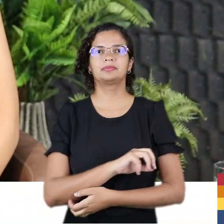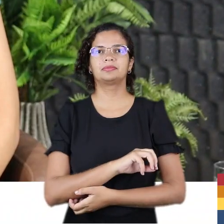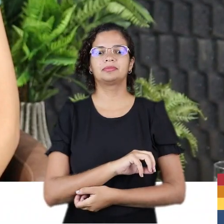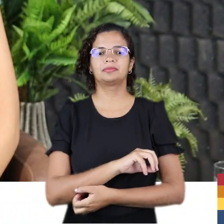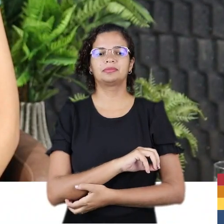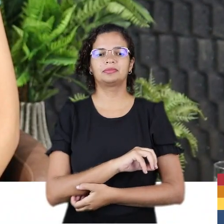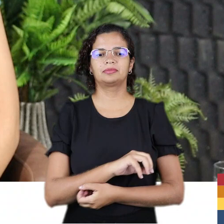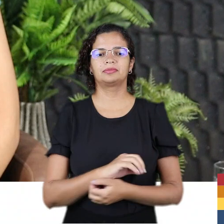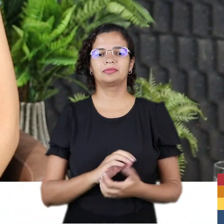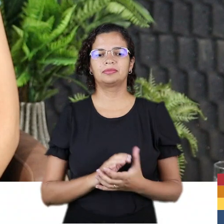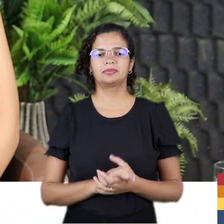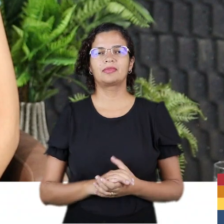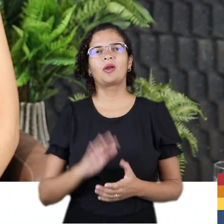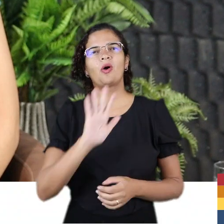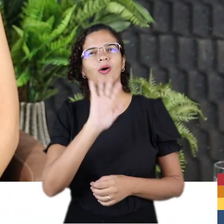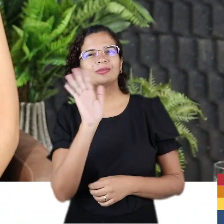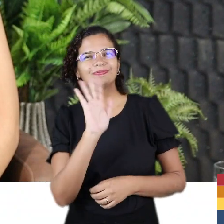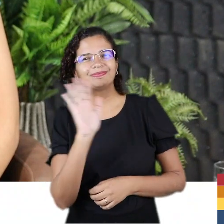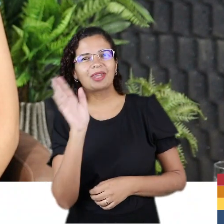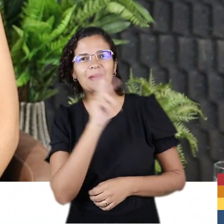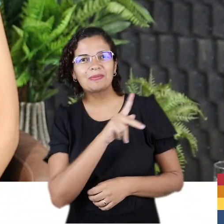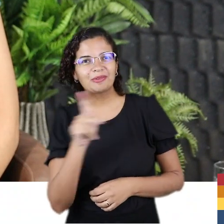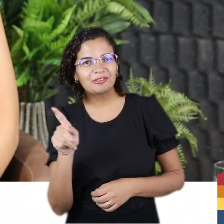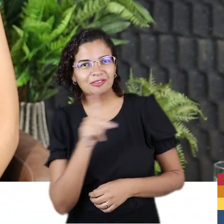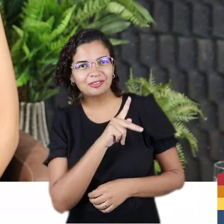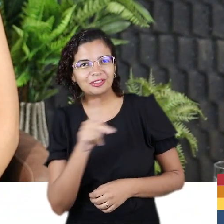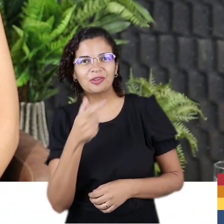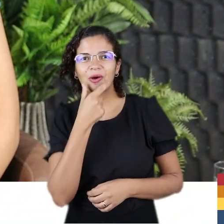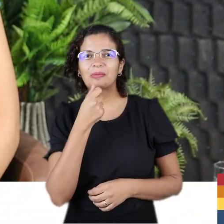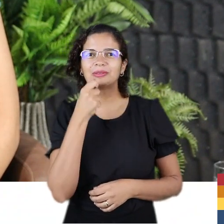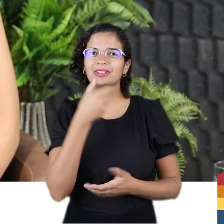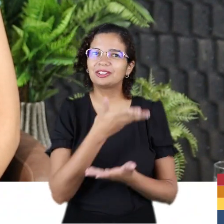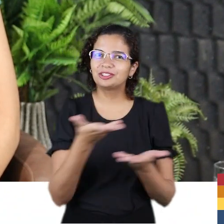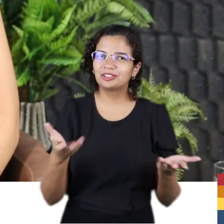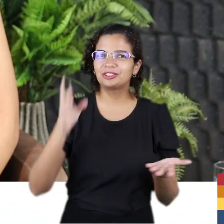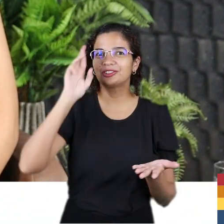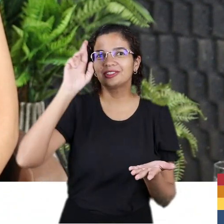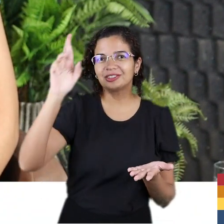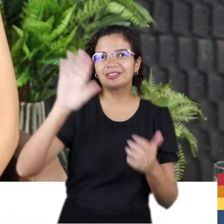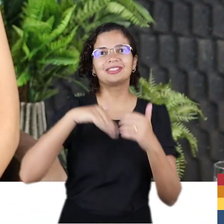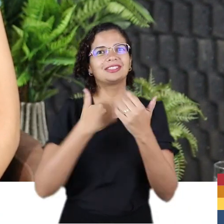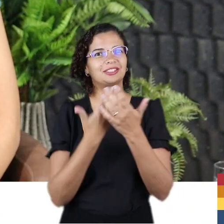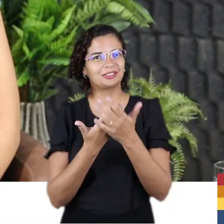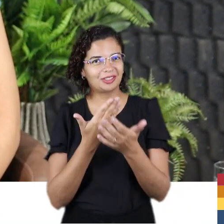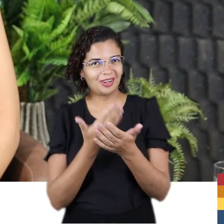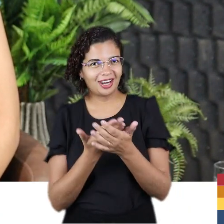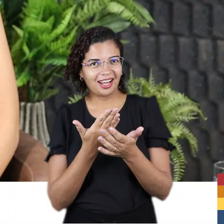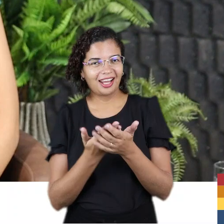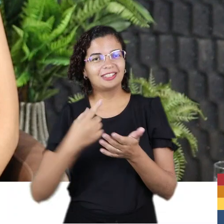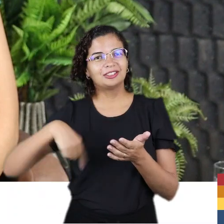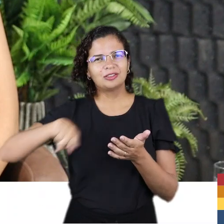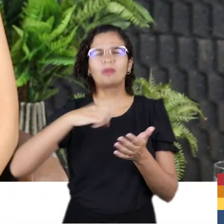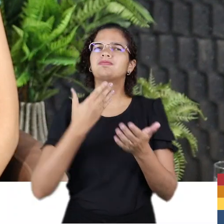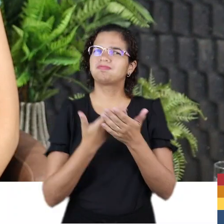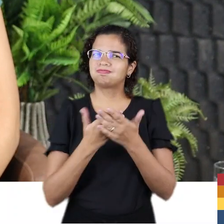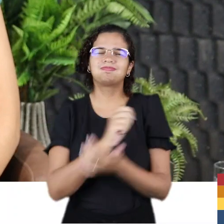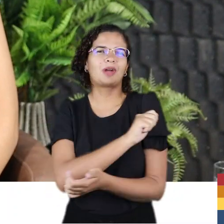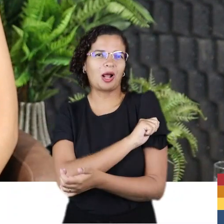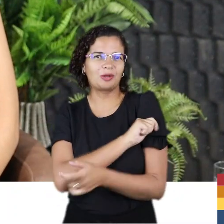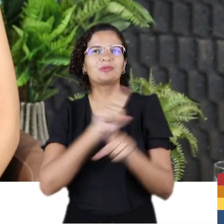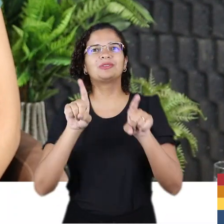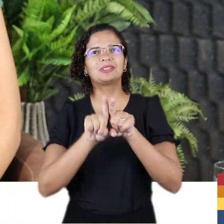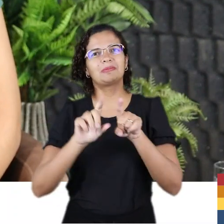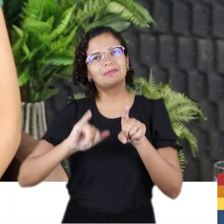Olá professores, professoras, gestores escolares, estudantes também que estão tendo a oportunidade